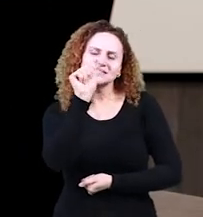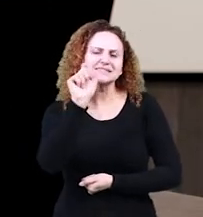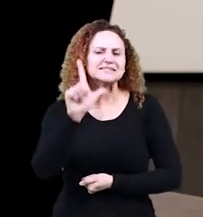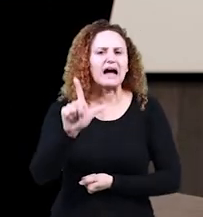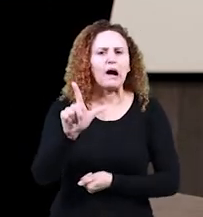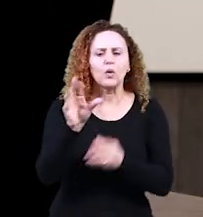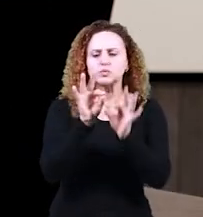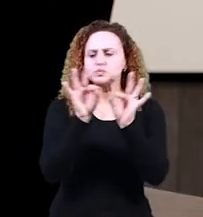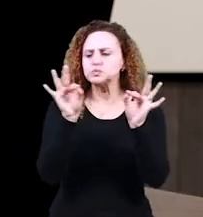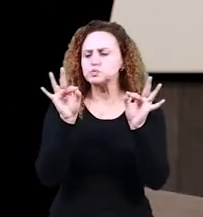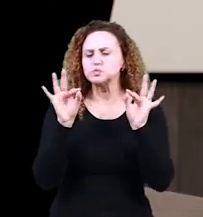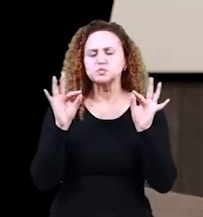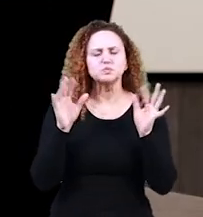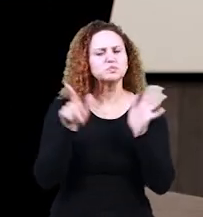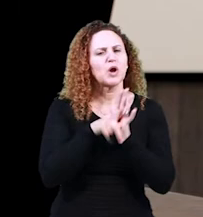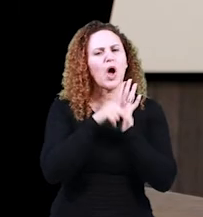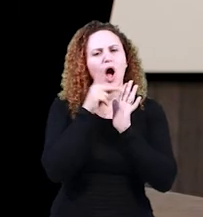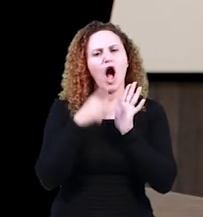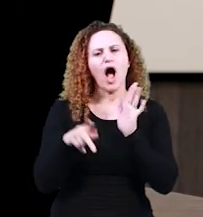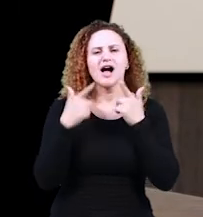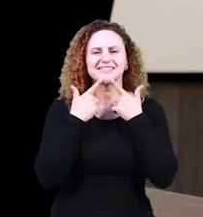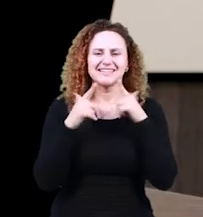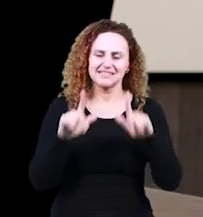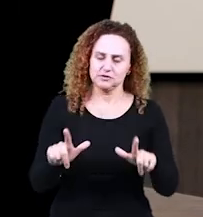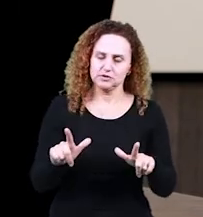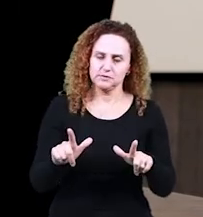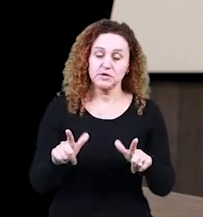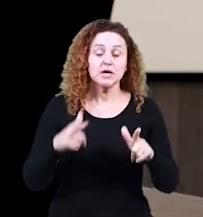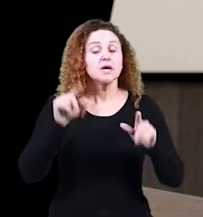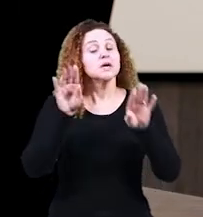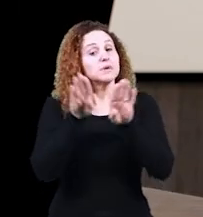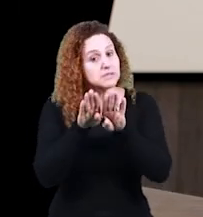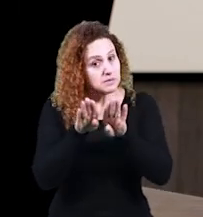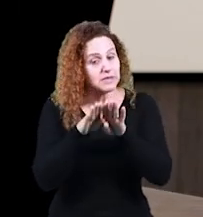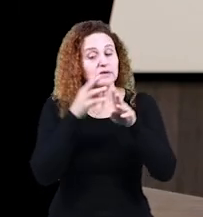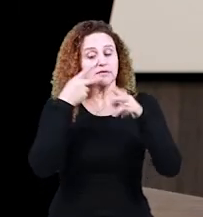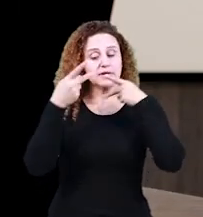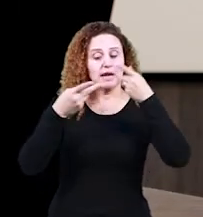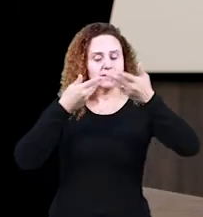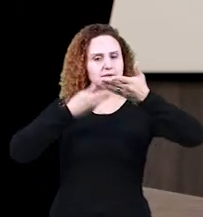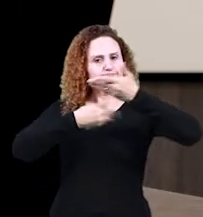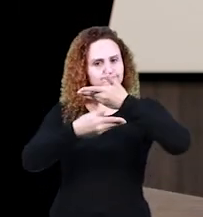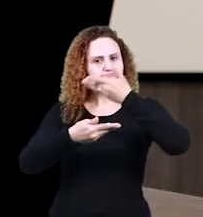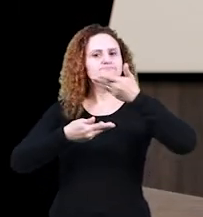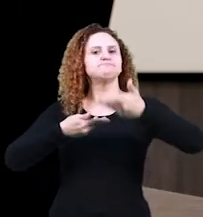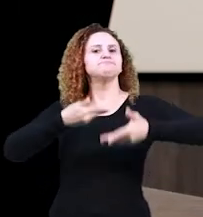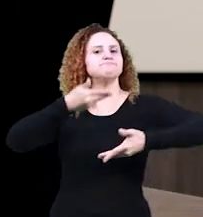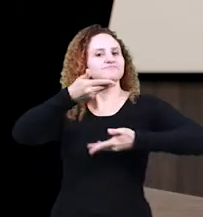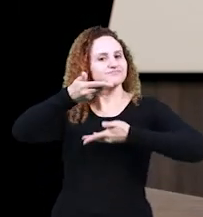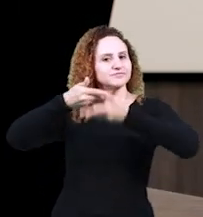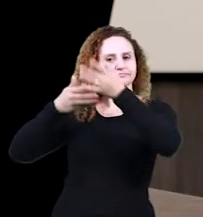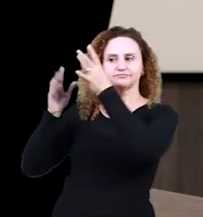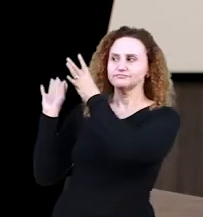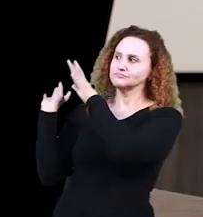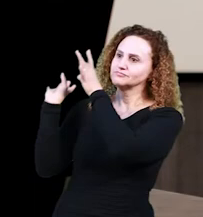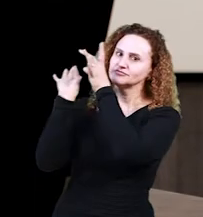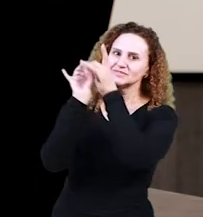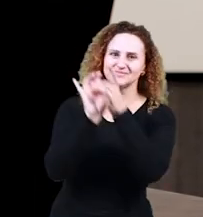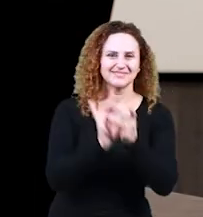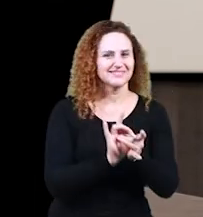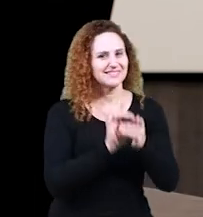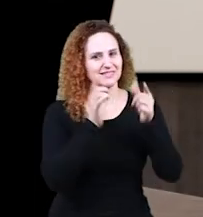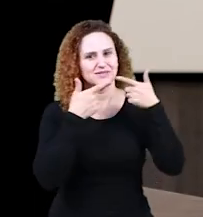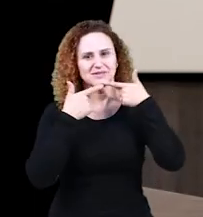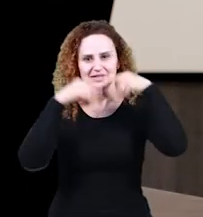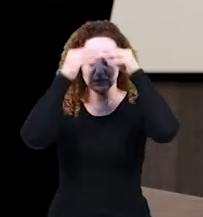também deriva também da interação que com que a gente tem com os demais contextos